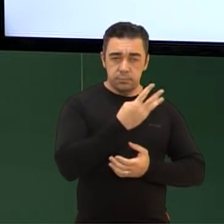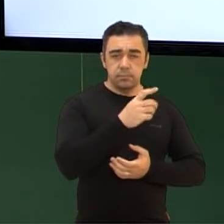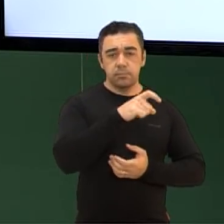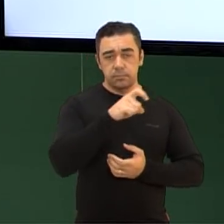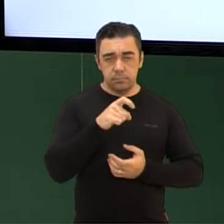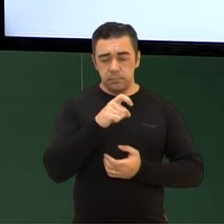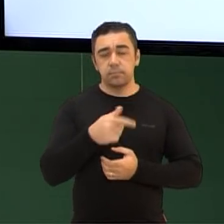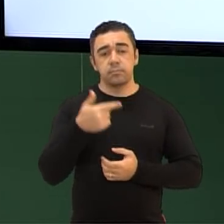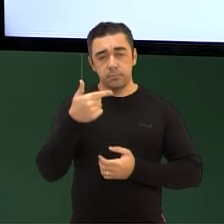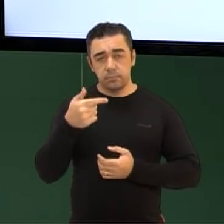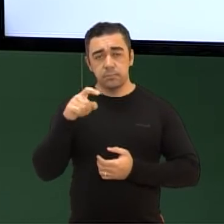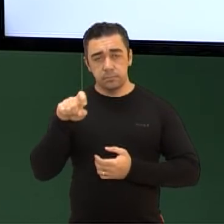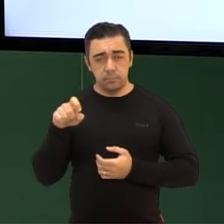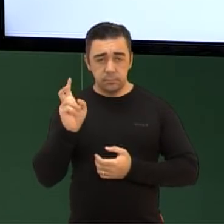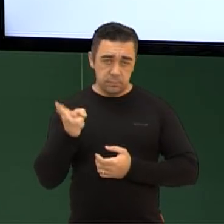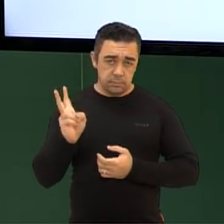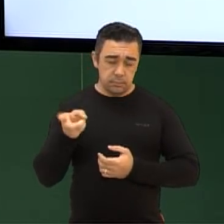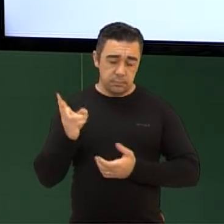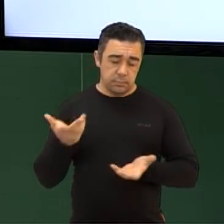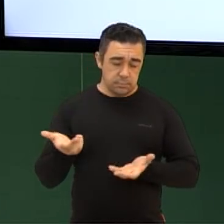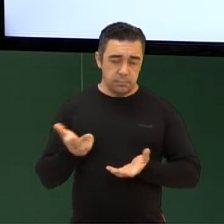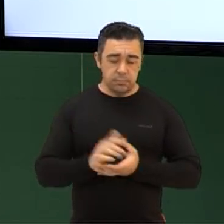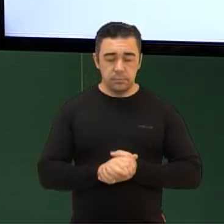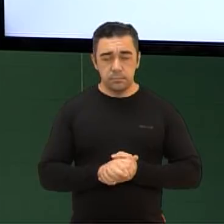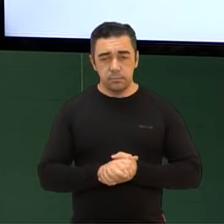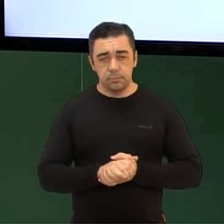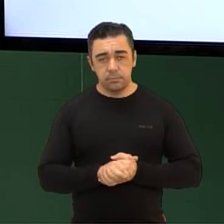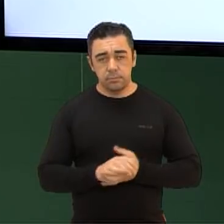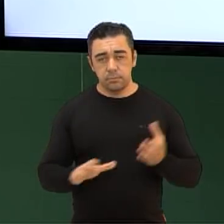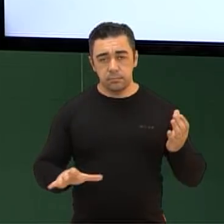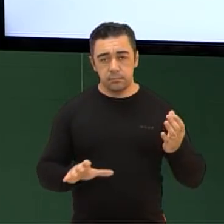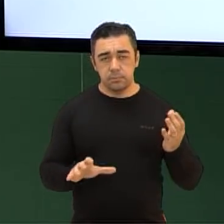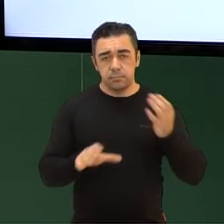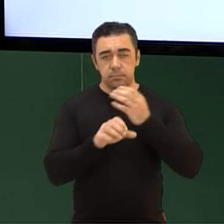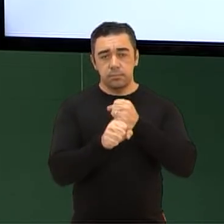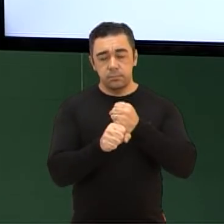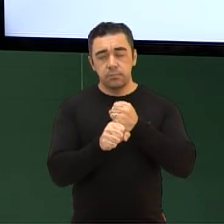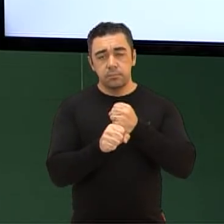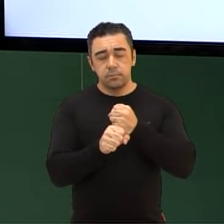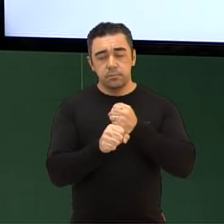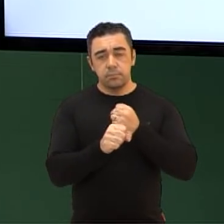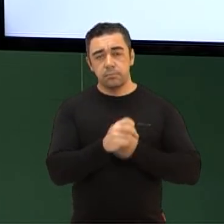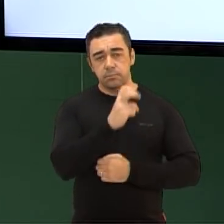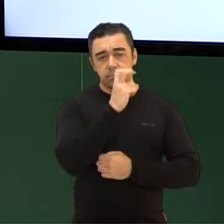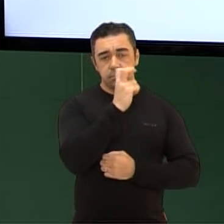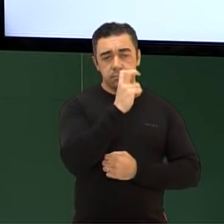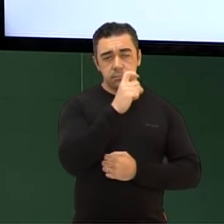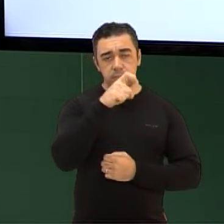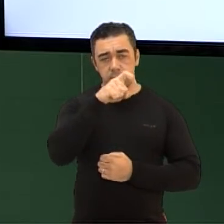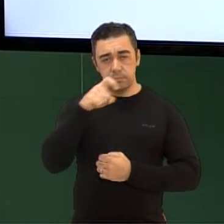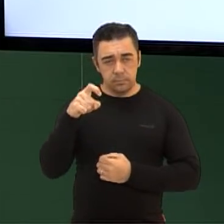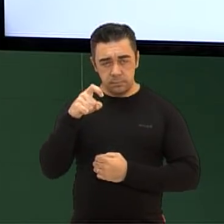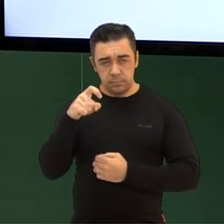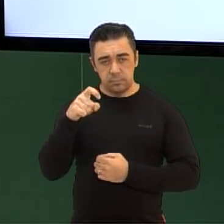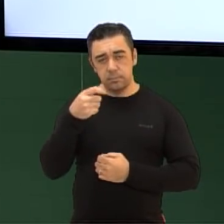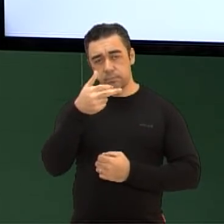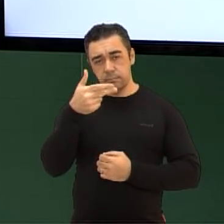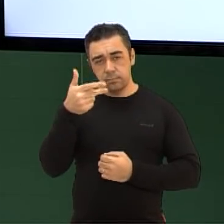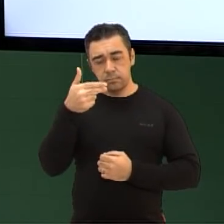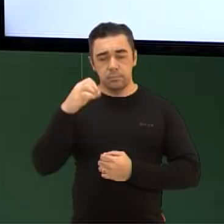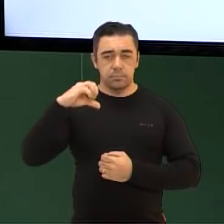mesma coisa aqui, 3x e 2x. São as mesmas coisas, não é? Então, eu posso somar,